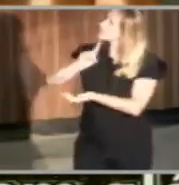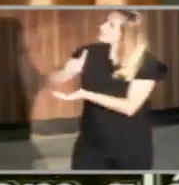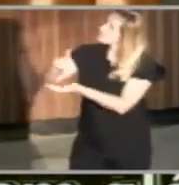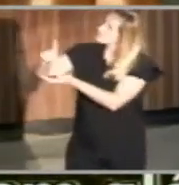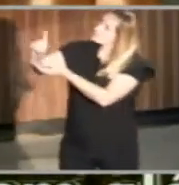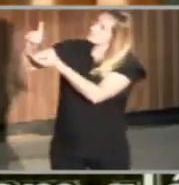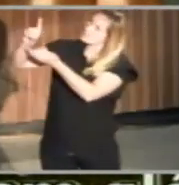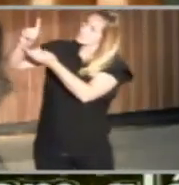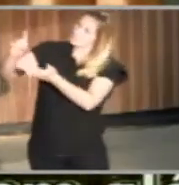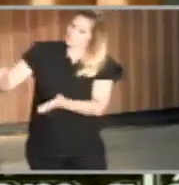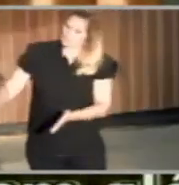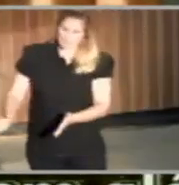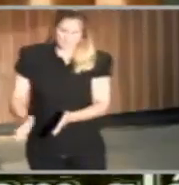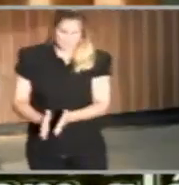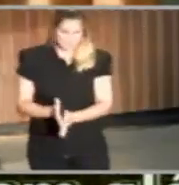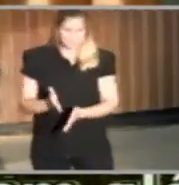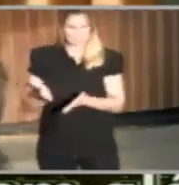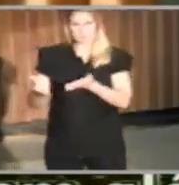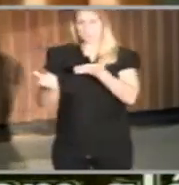Supremo